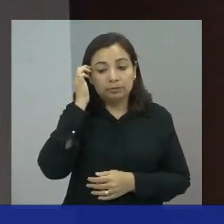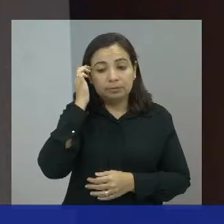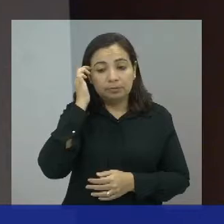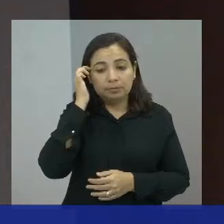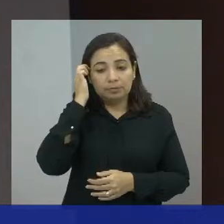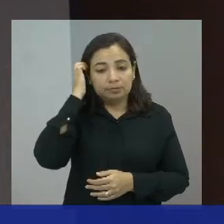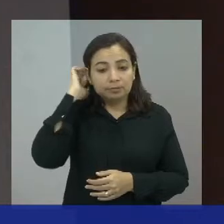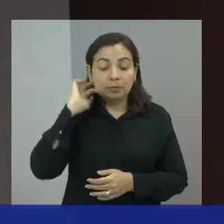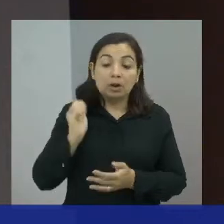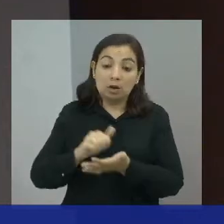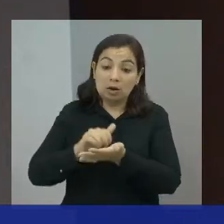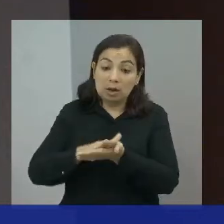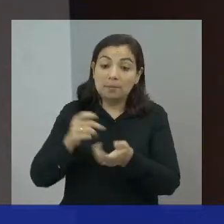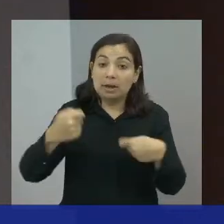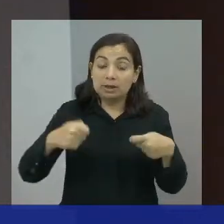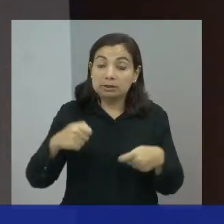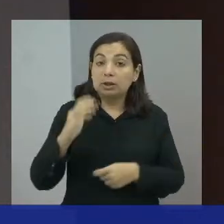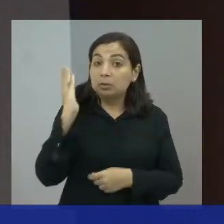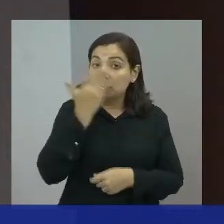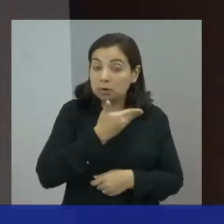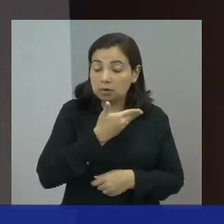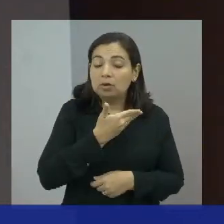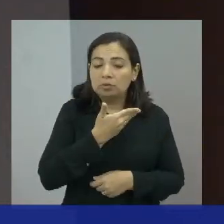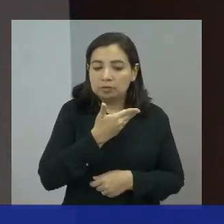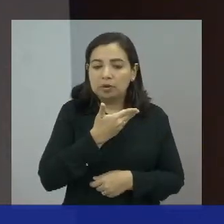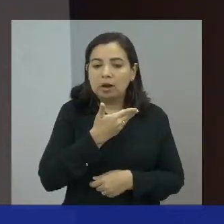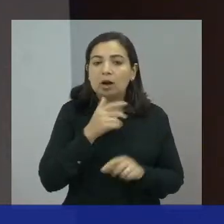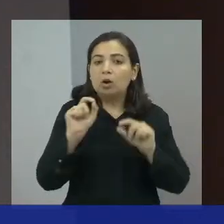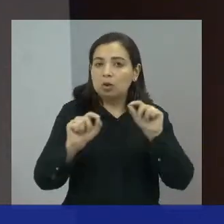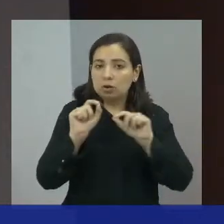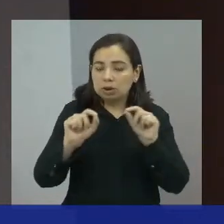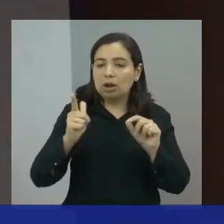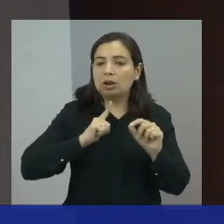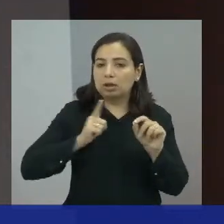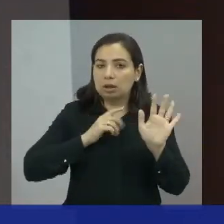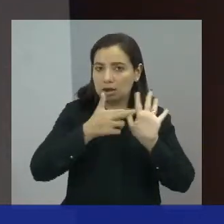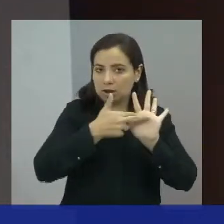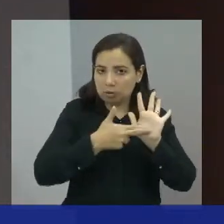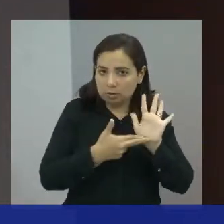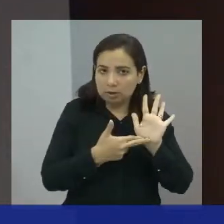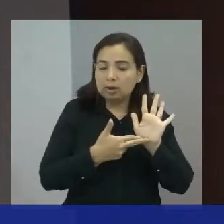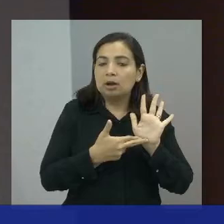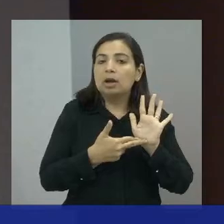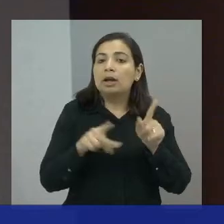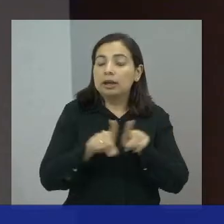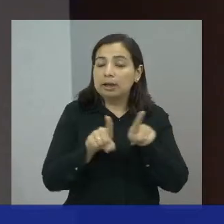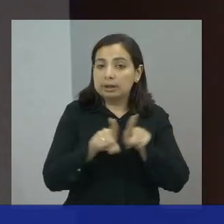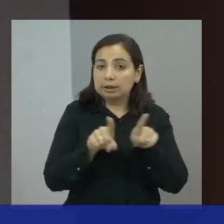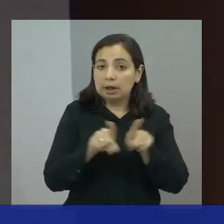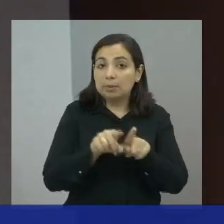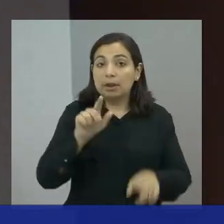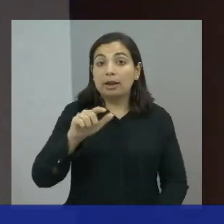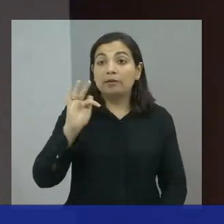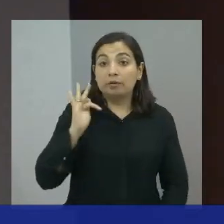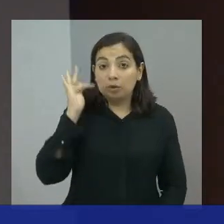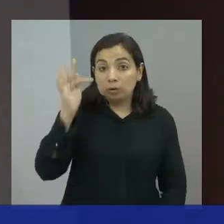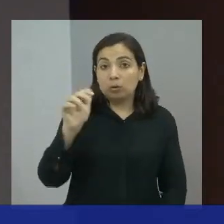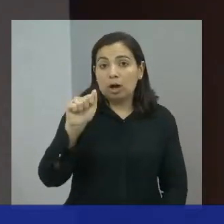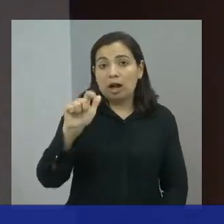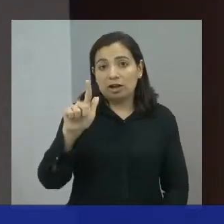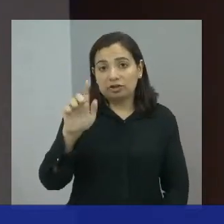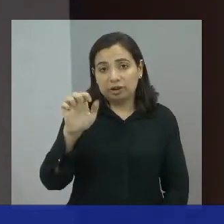Então, o autuado deve comprovar a sua regularização e, no futuro, a GEFIS, a qualquer momento,